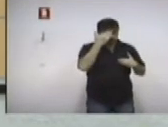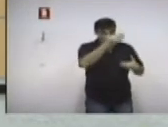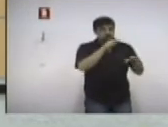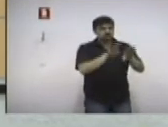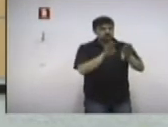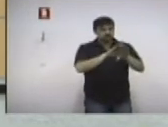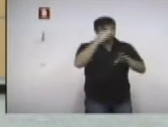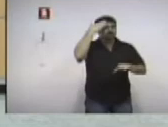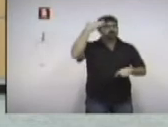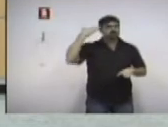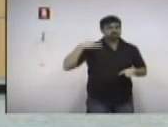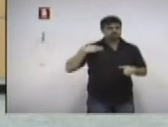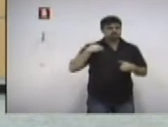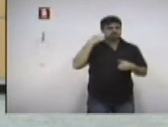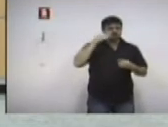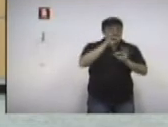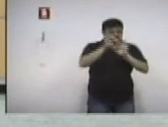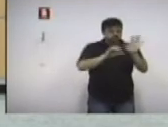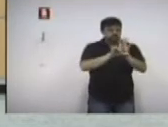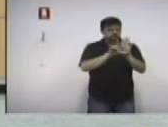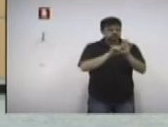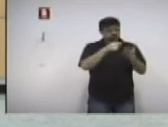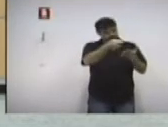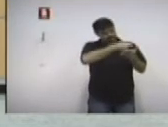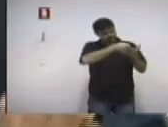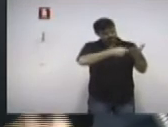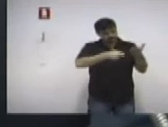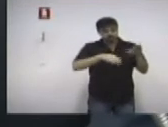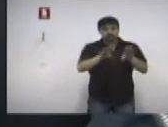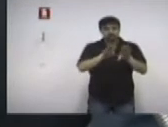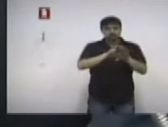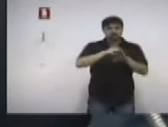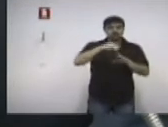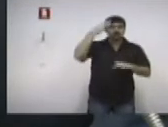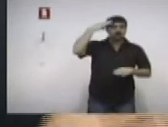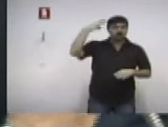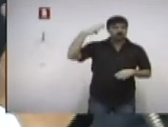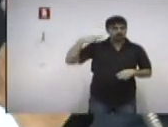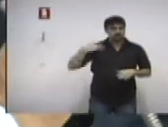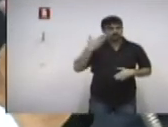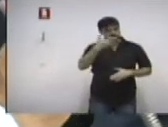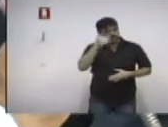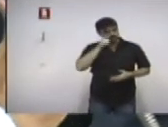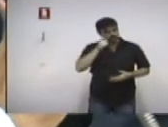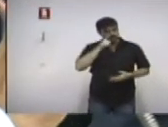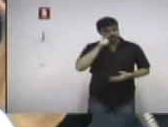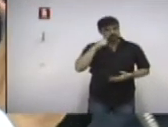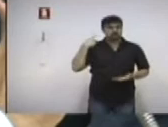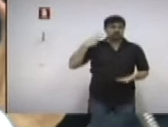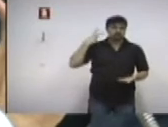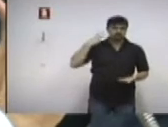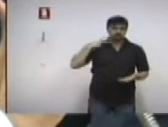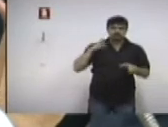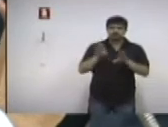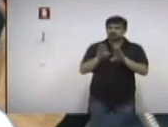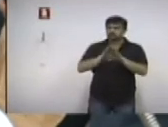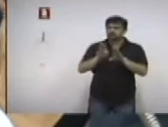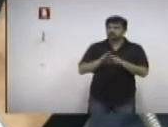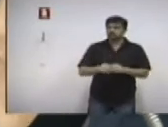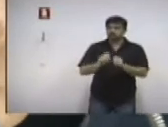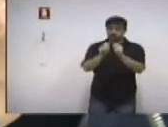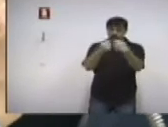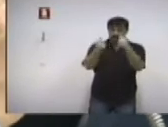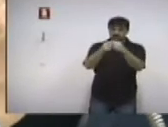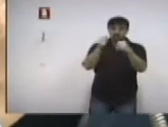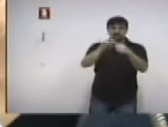vereador assim meia pela autoria da vereadora Ângela também que também faz parte da bancada feminina da casa aí Dá os parabéns ao Marquinhos Fiorella